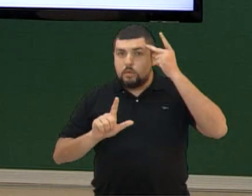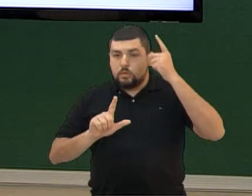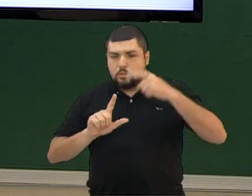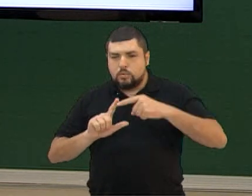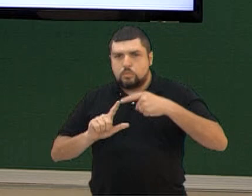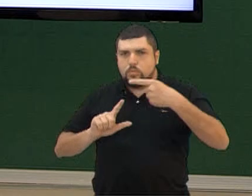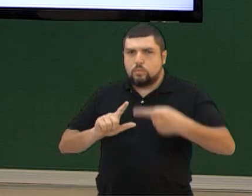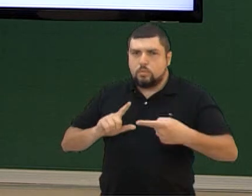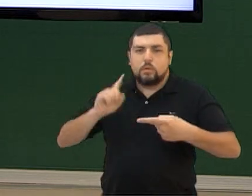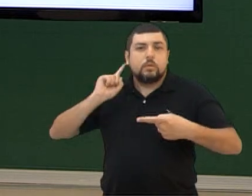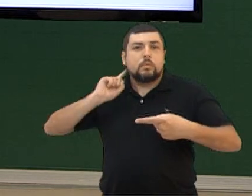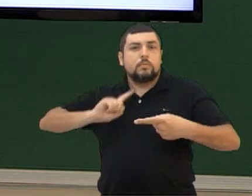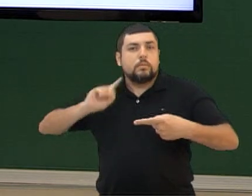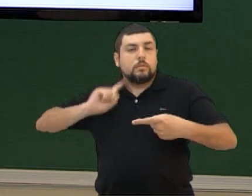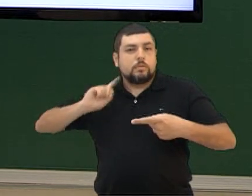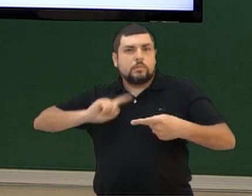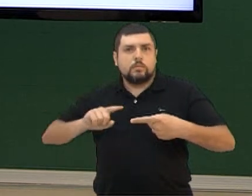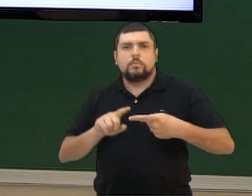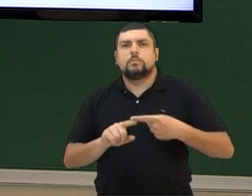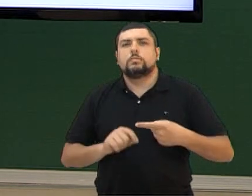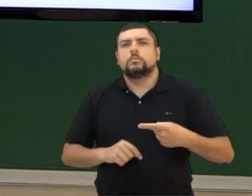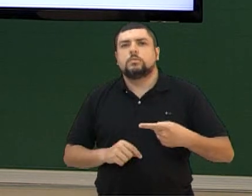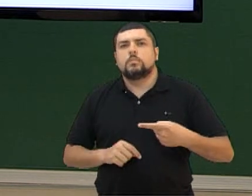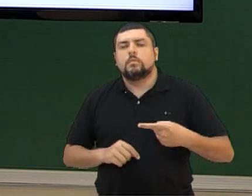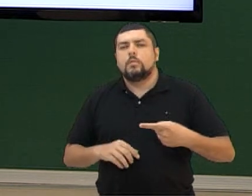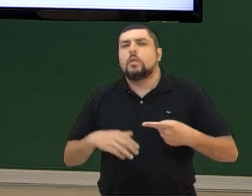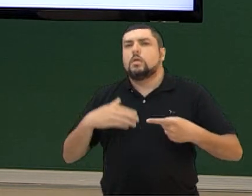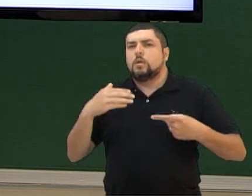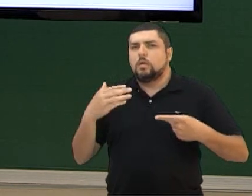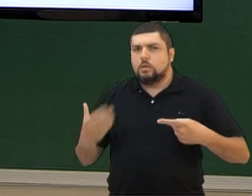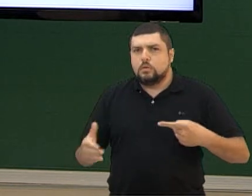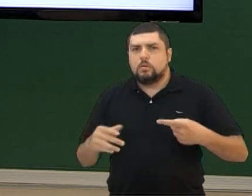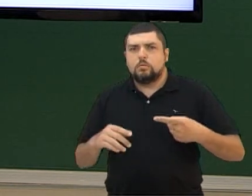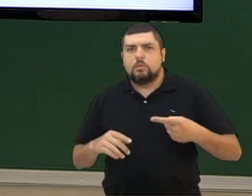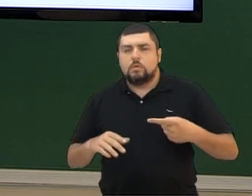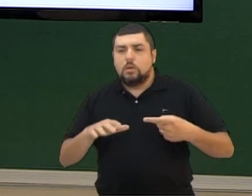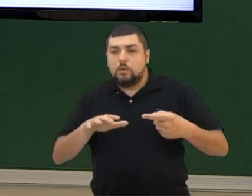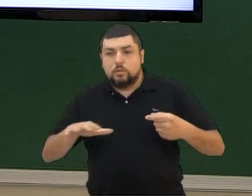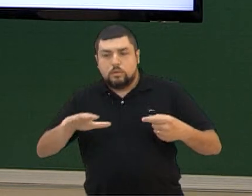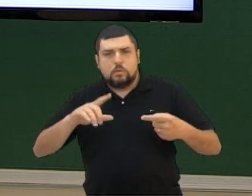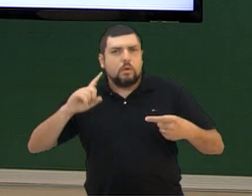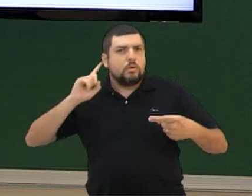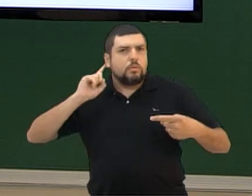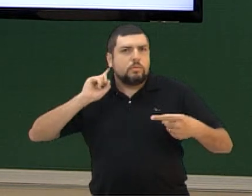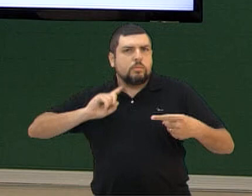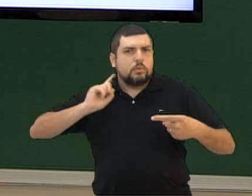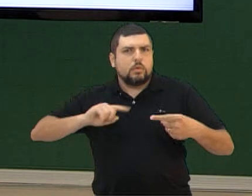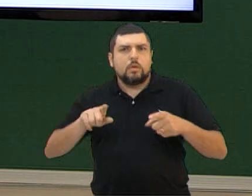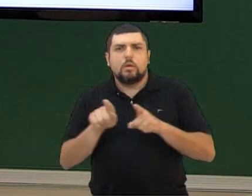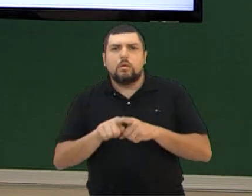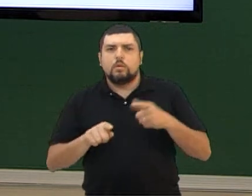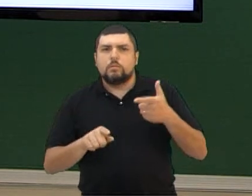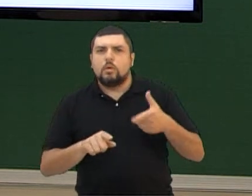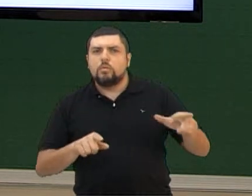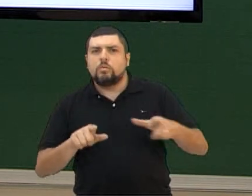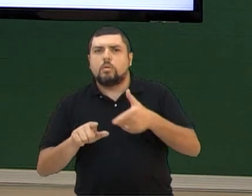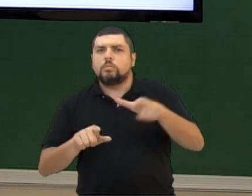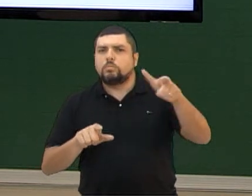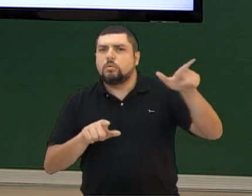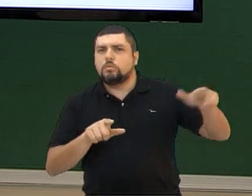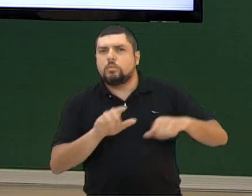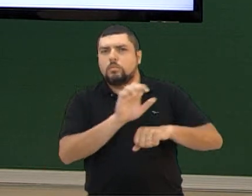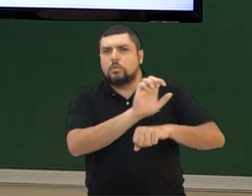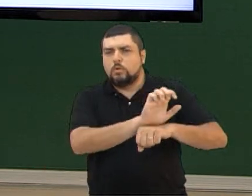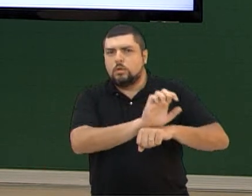ser mineiro, o que causou um mal-estar justamente tanto com os mineiros quanto com os outros estados, era que o